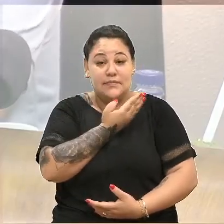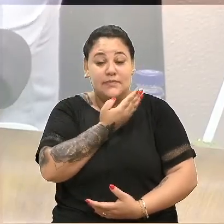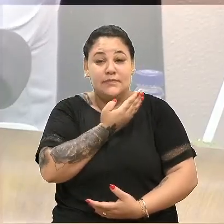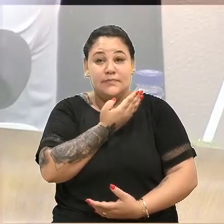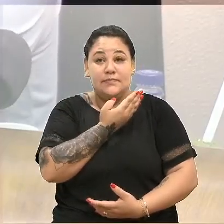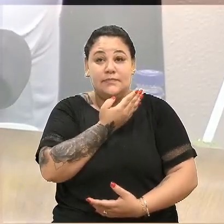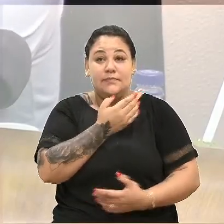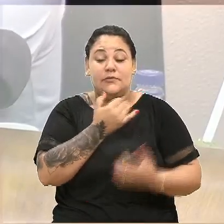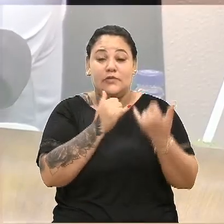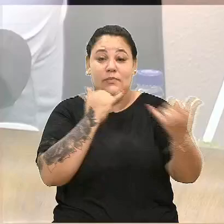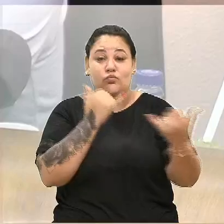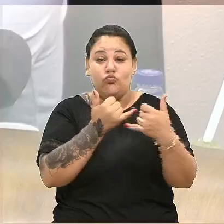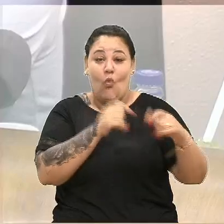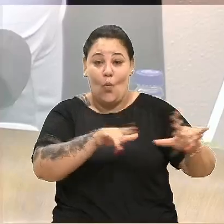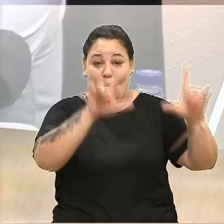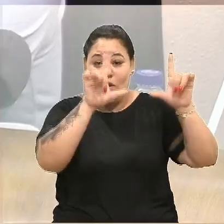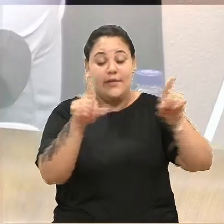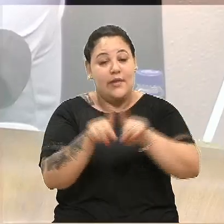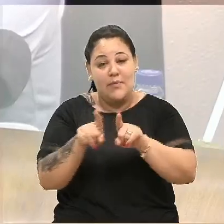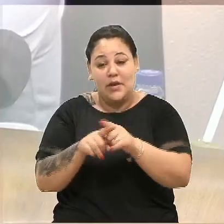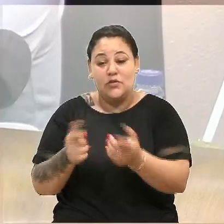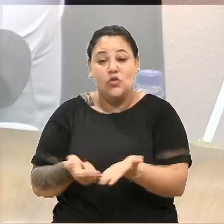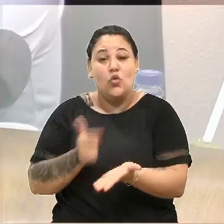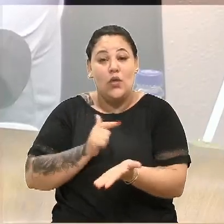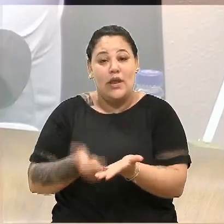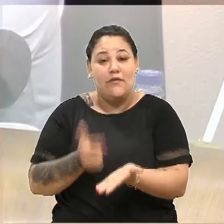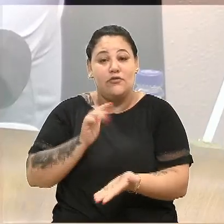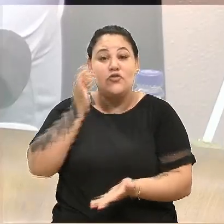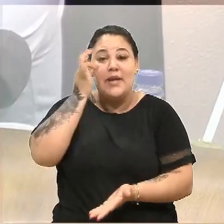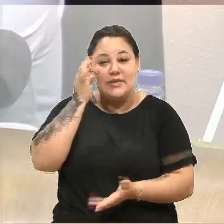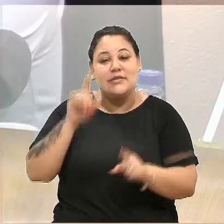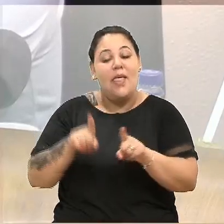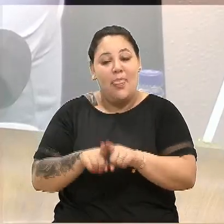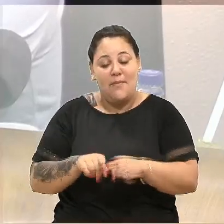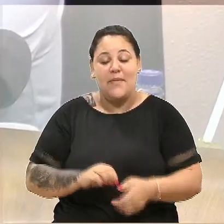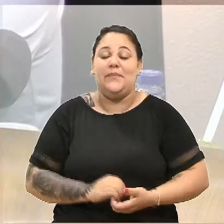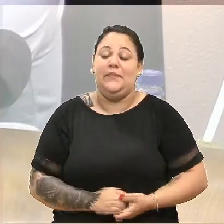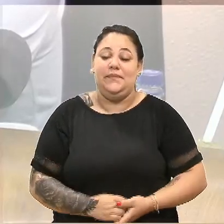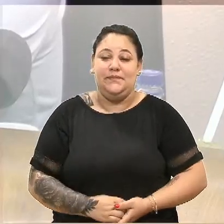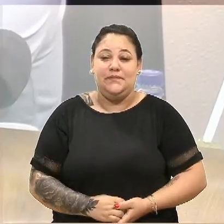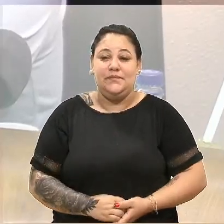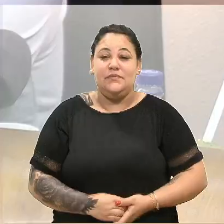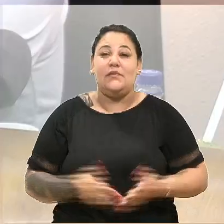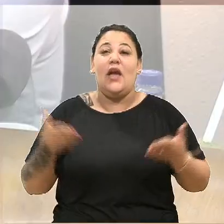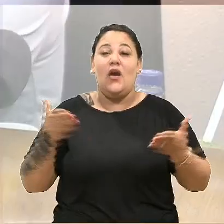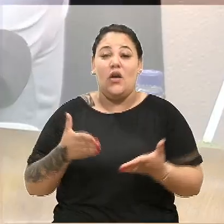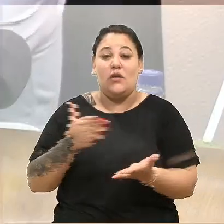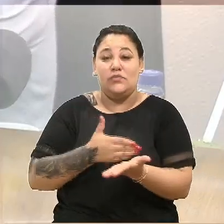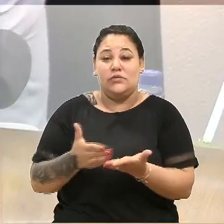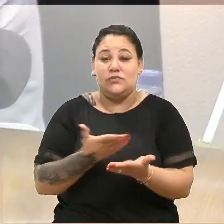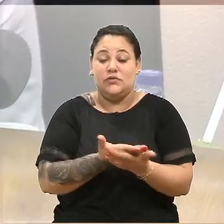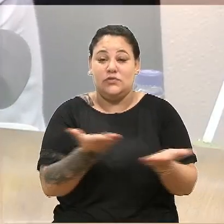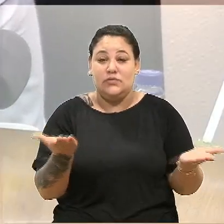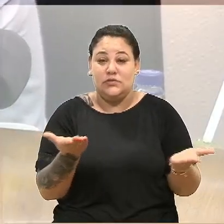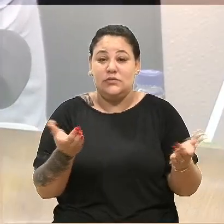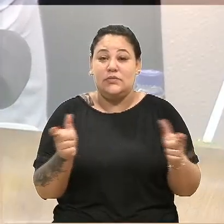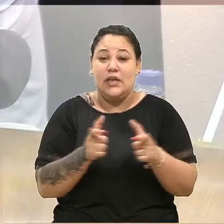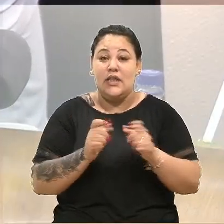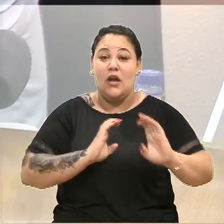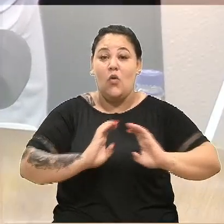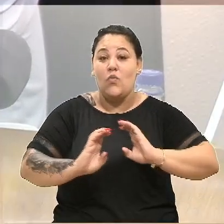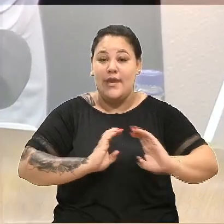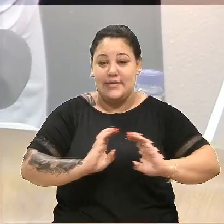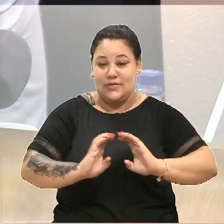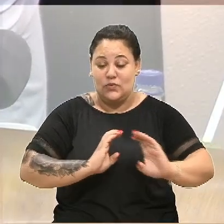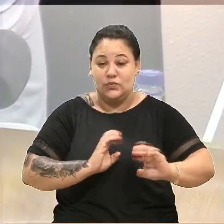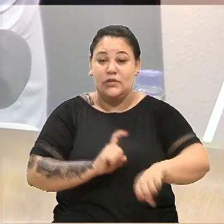no terminal eletrônico e também no livro de presenças. Passemos ao espaço das pequenas